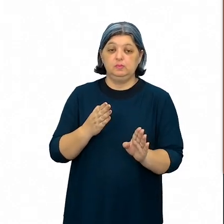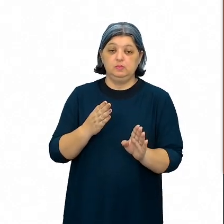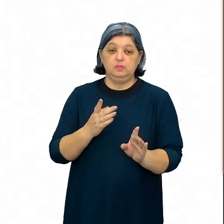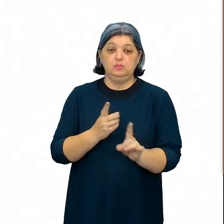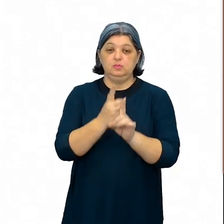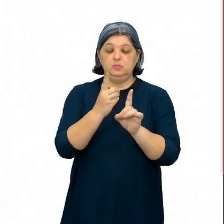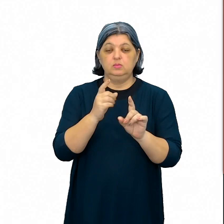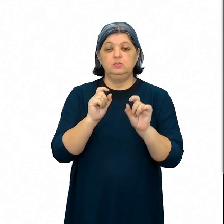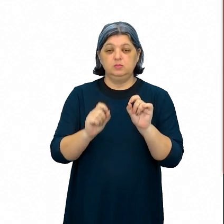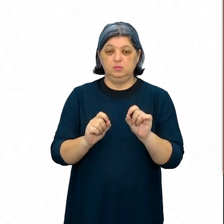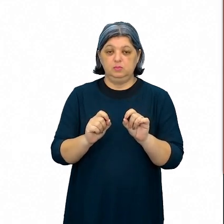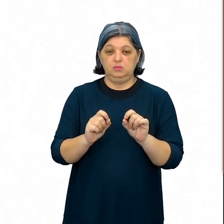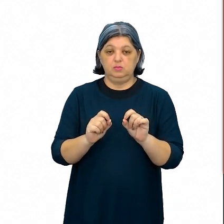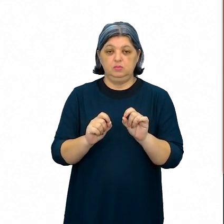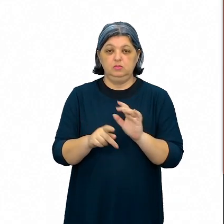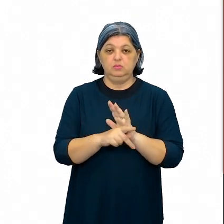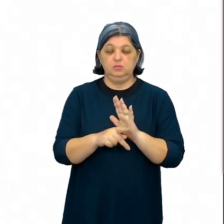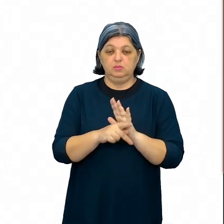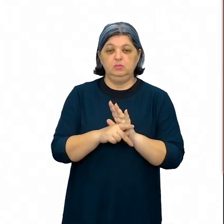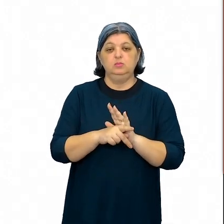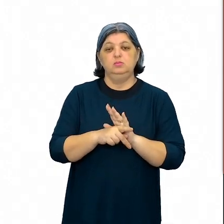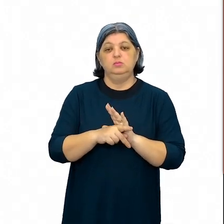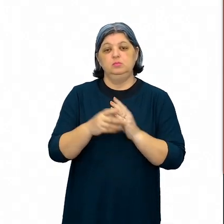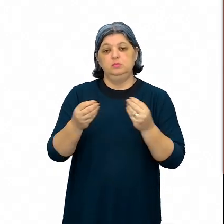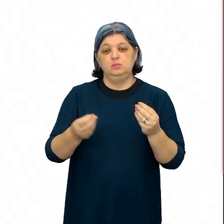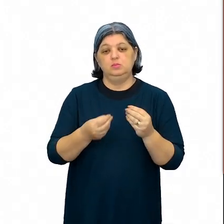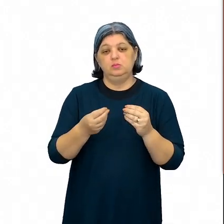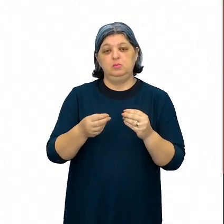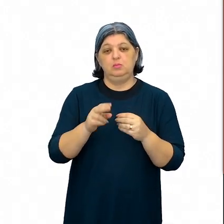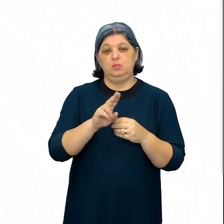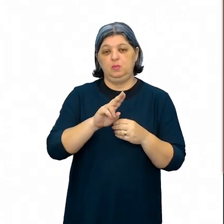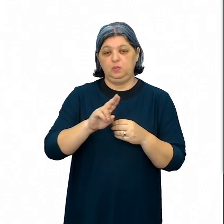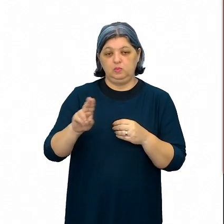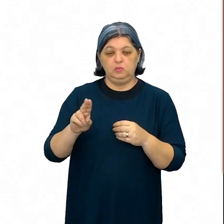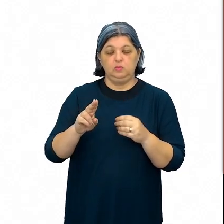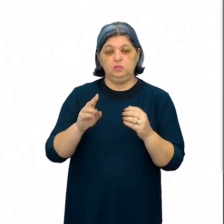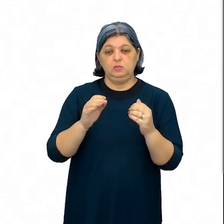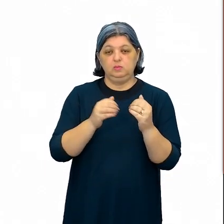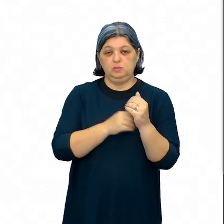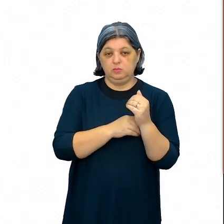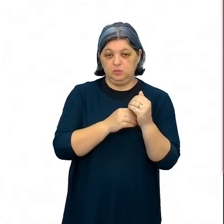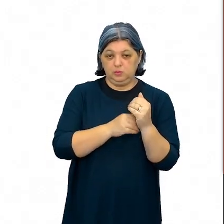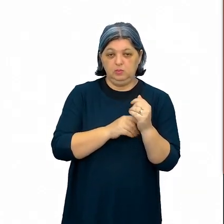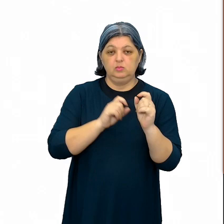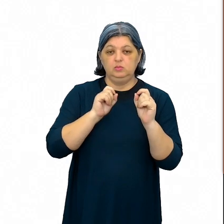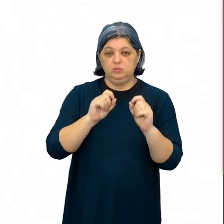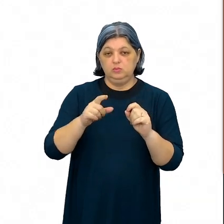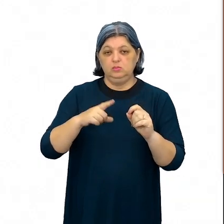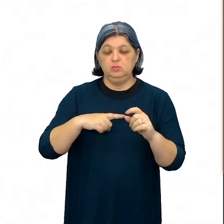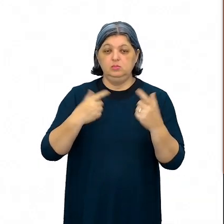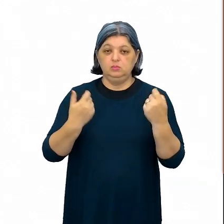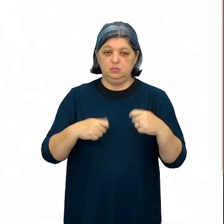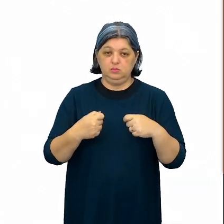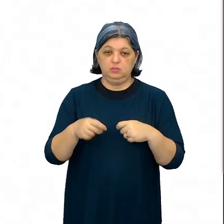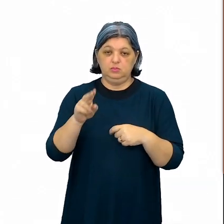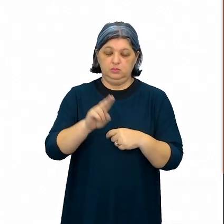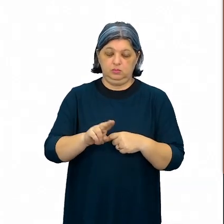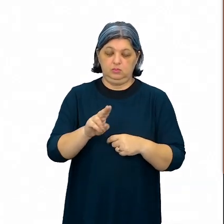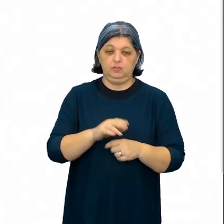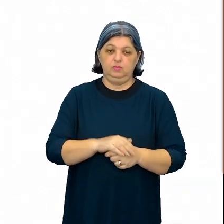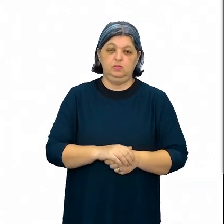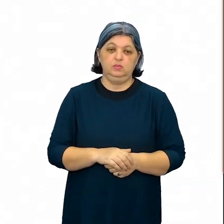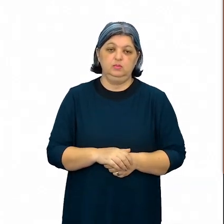tutorial onde você é indicada Onde colocar o seu login aonde colocar senha Quais as senhas que você vai utilizar